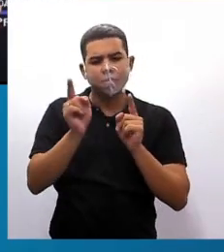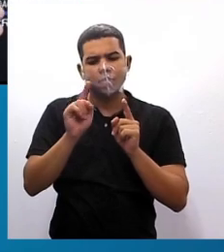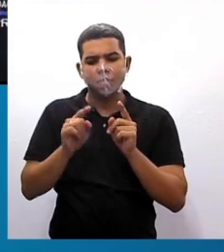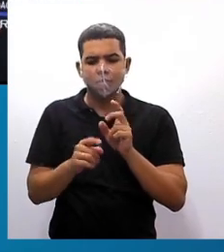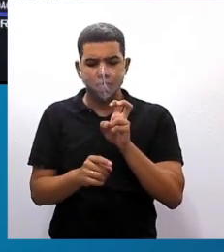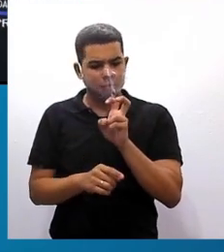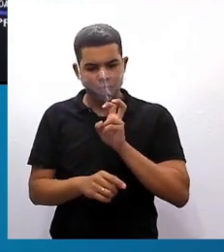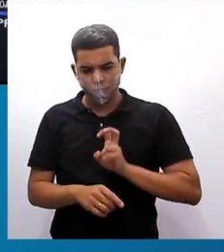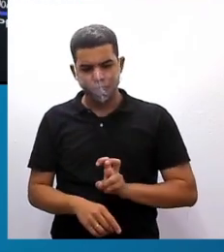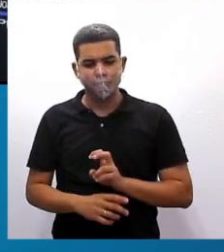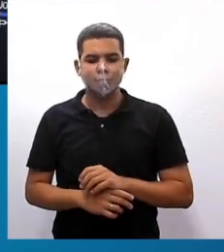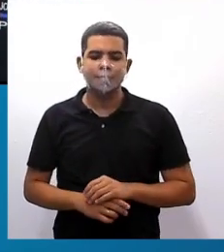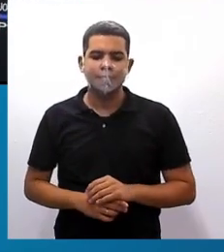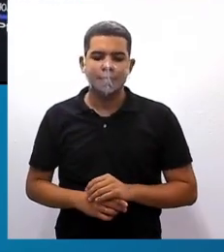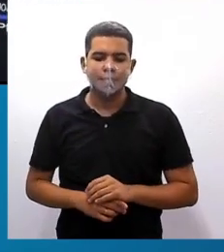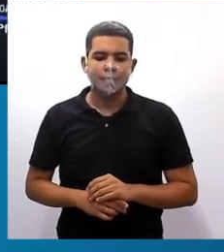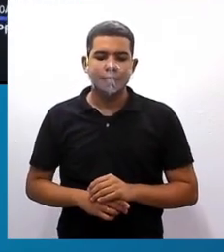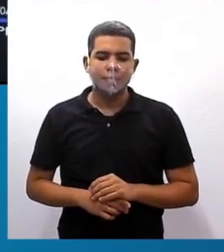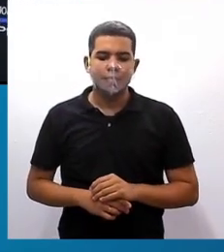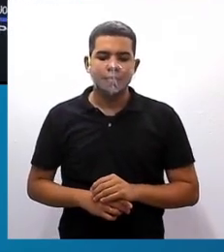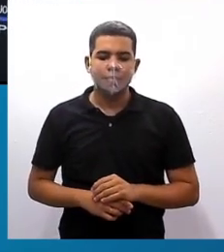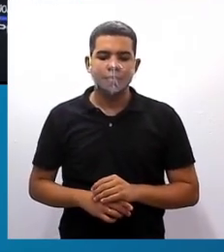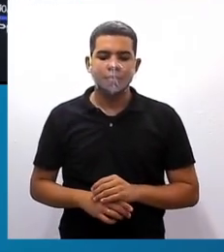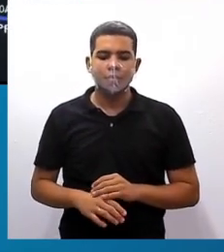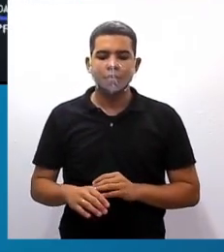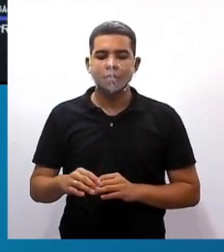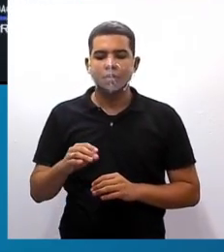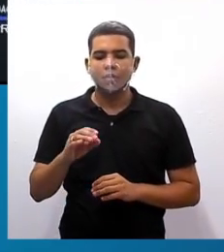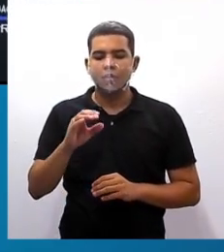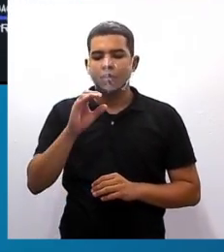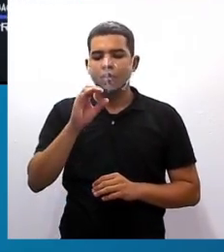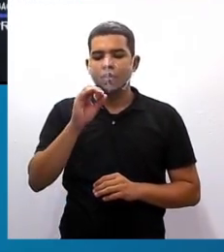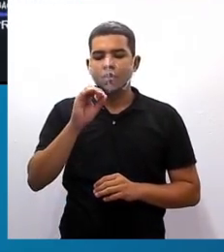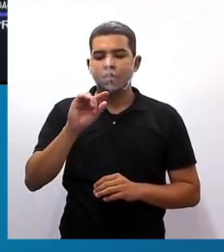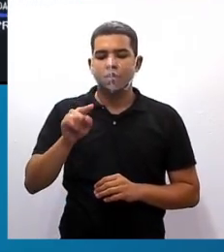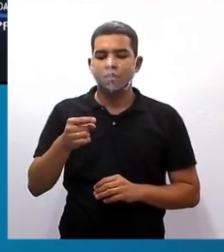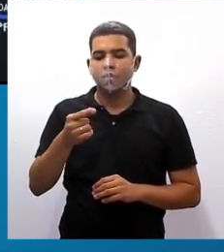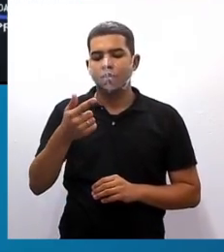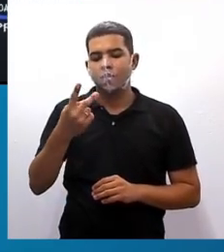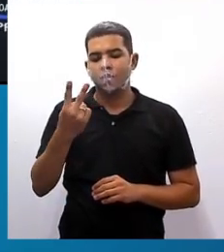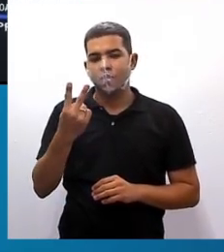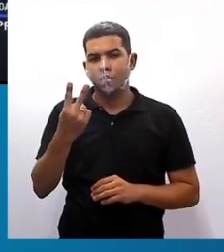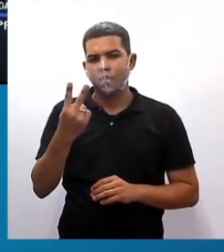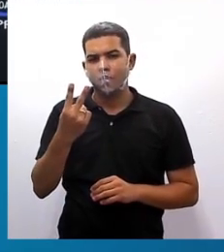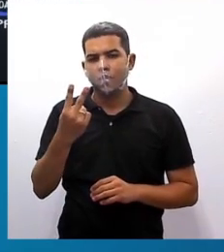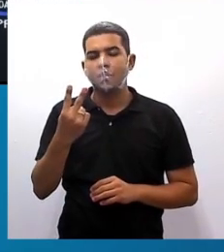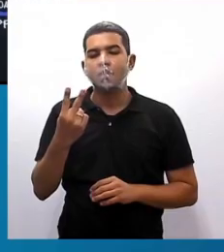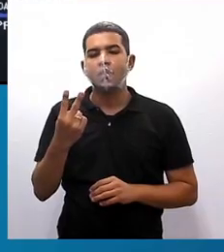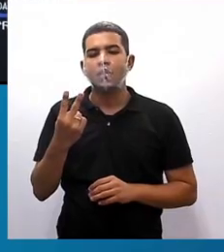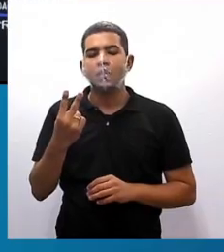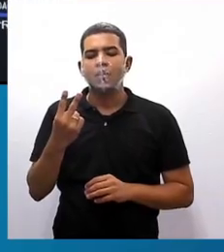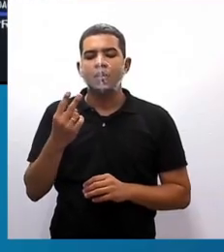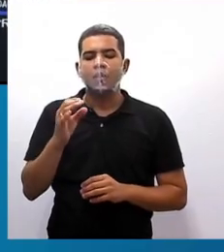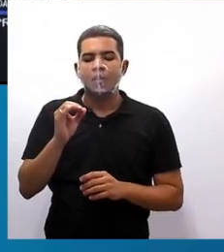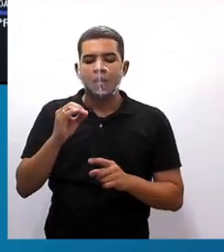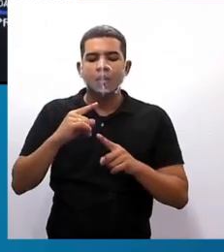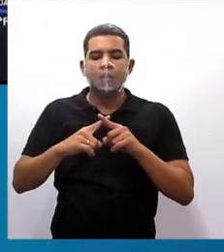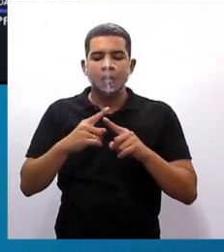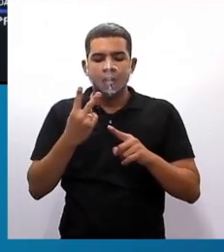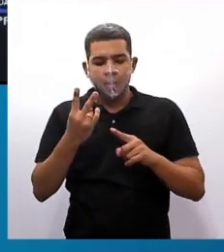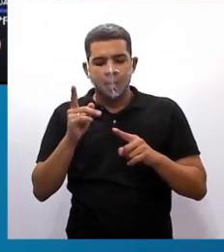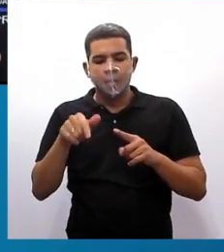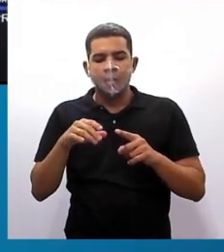repete o 5. E 0,2, quanto é que é? Não é 2, viu? É 0. Então,